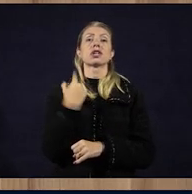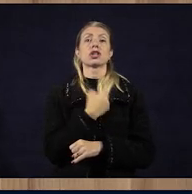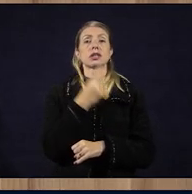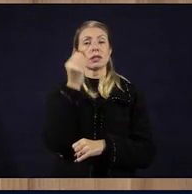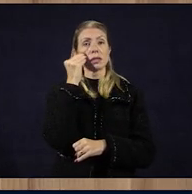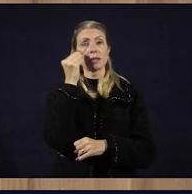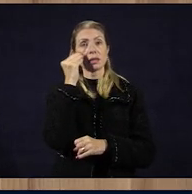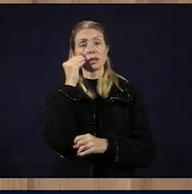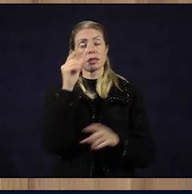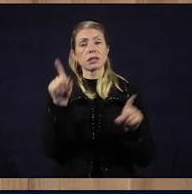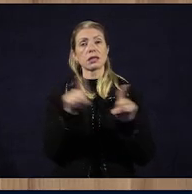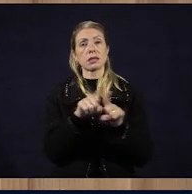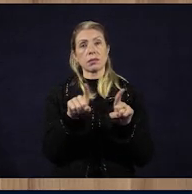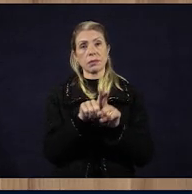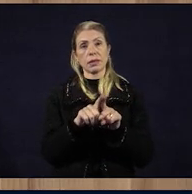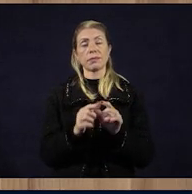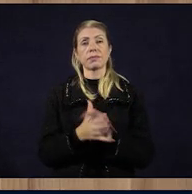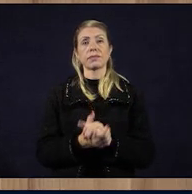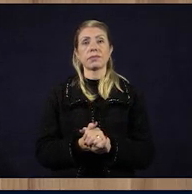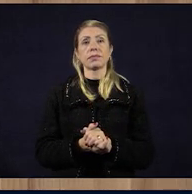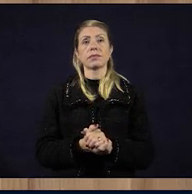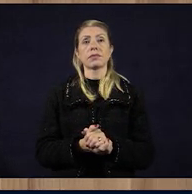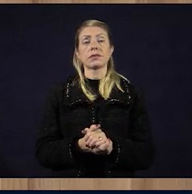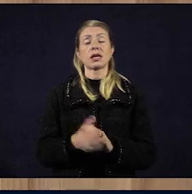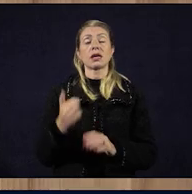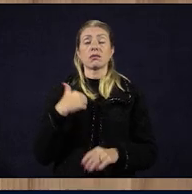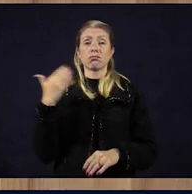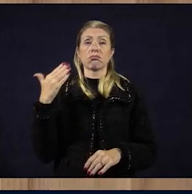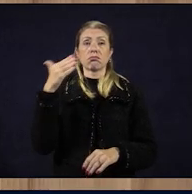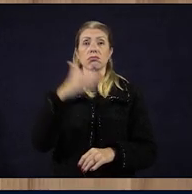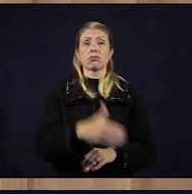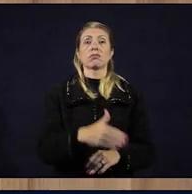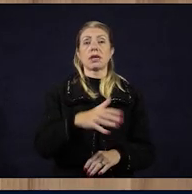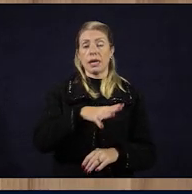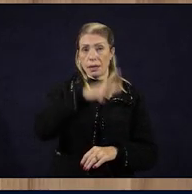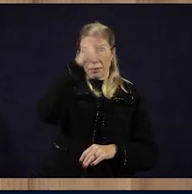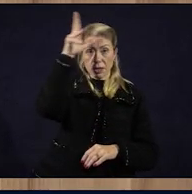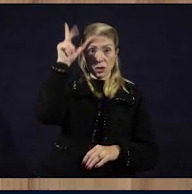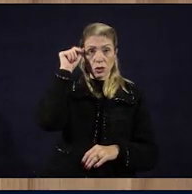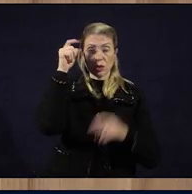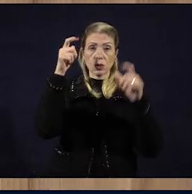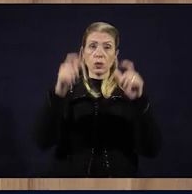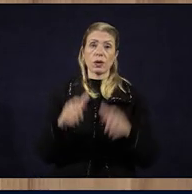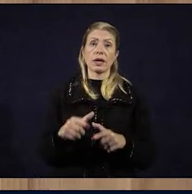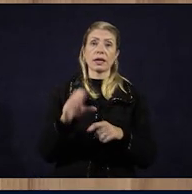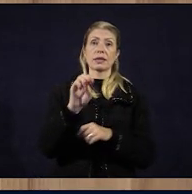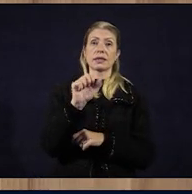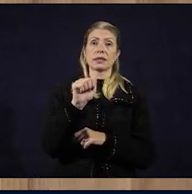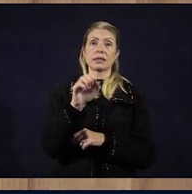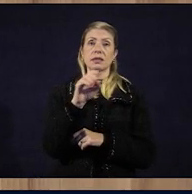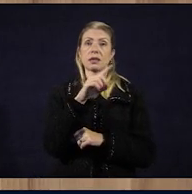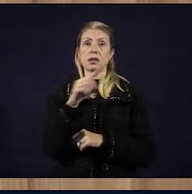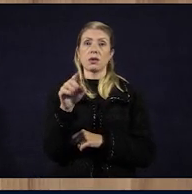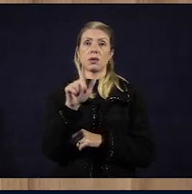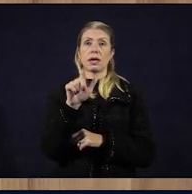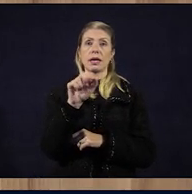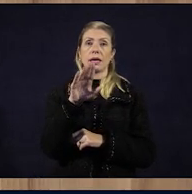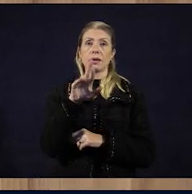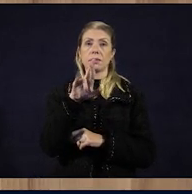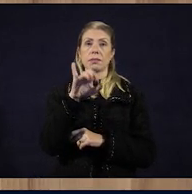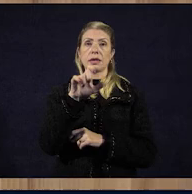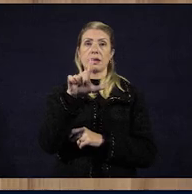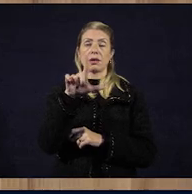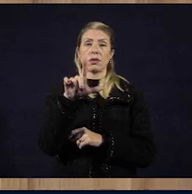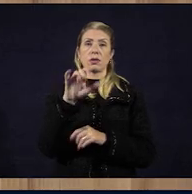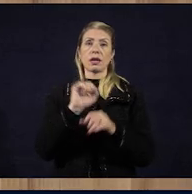levando via satélite mas olha eu tive agora na Amazônia semana passada em São Gabriel da Cachoeira uma comunidade indígena